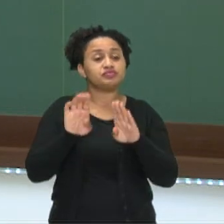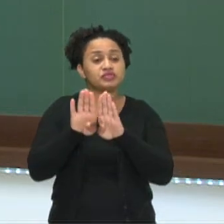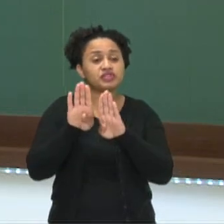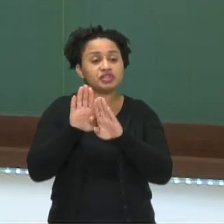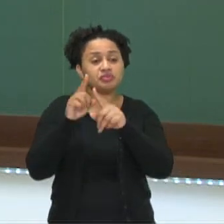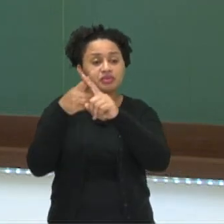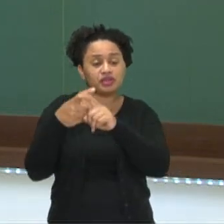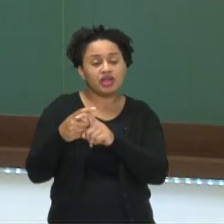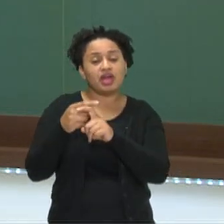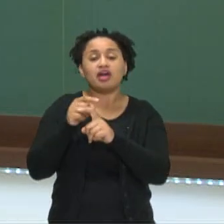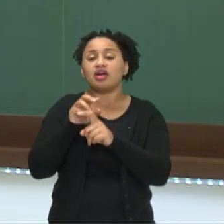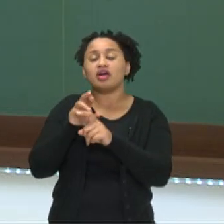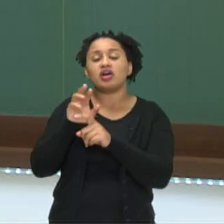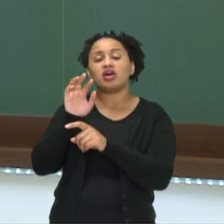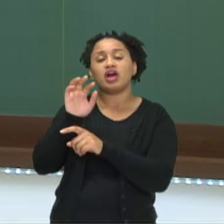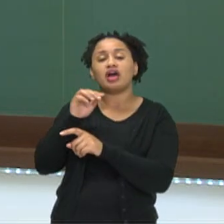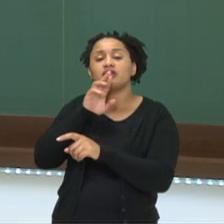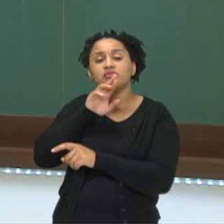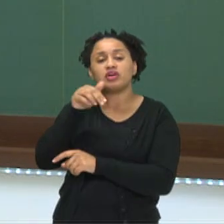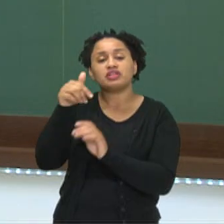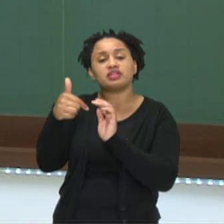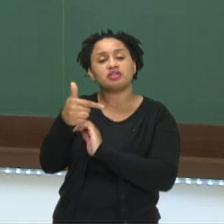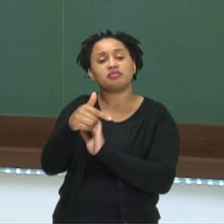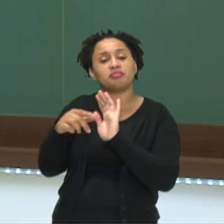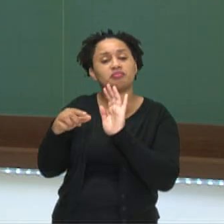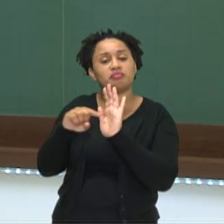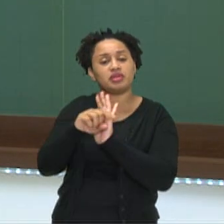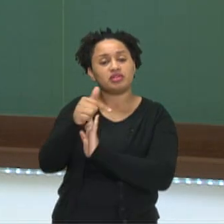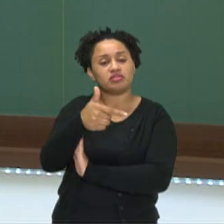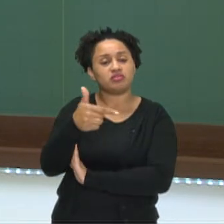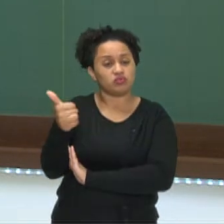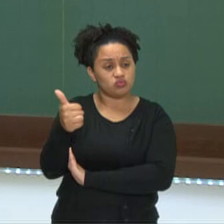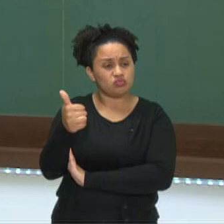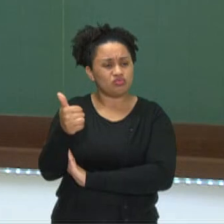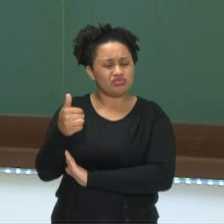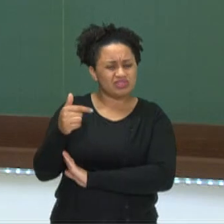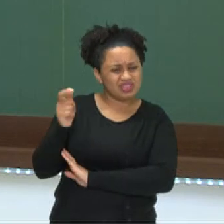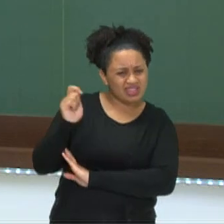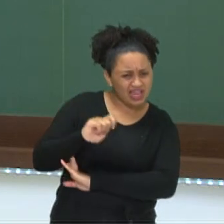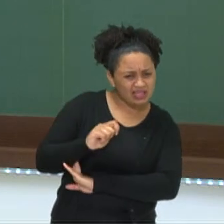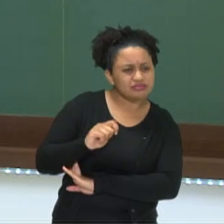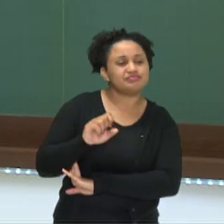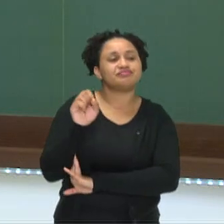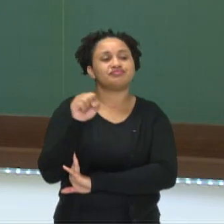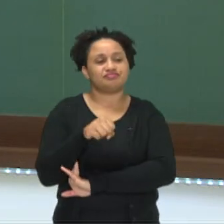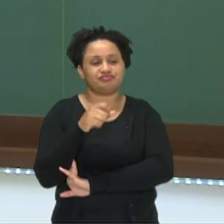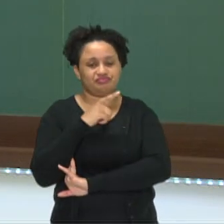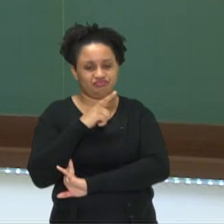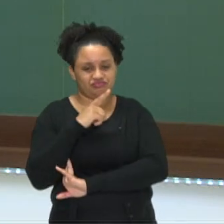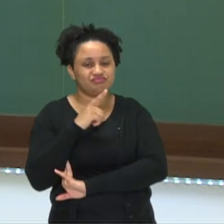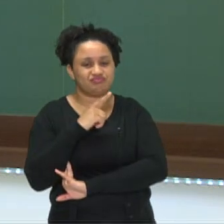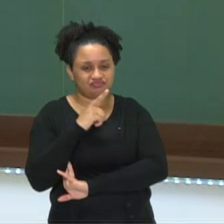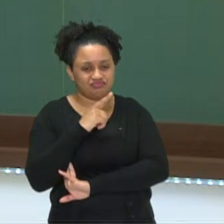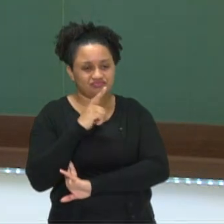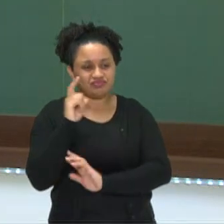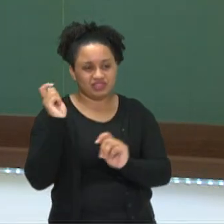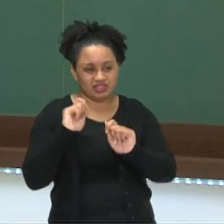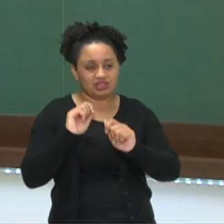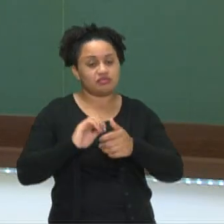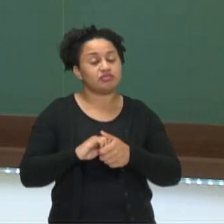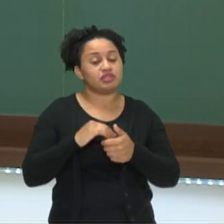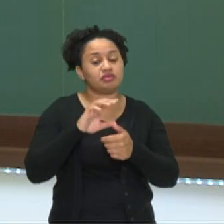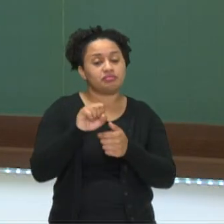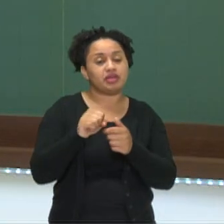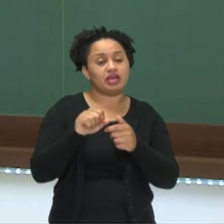último termo, que é menos 21. Professor, existe isso? Existe. Entendeu? Então, você vai pegar o